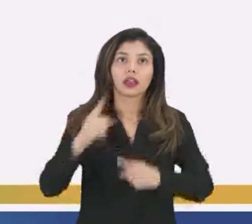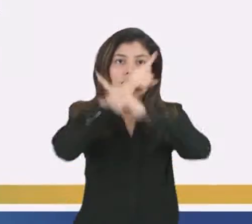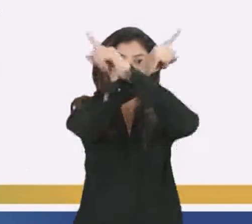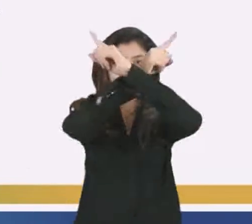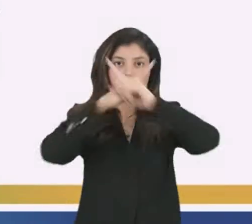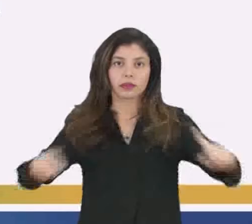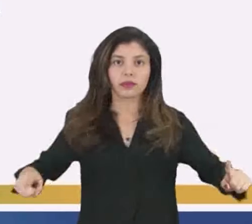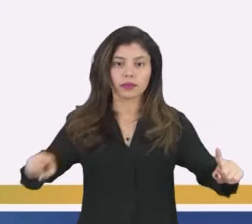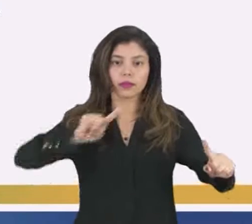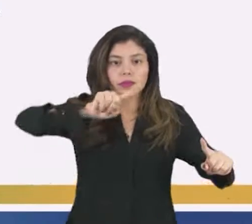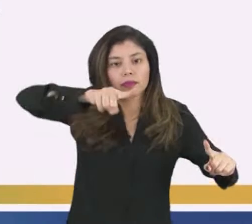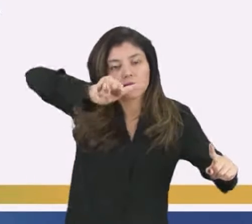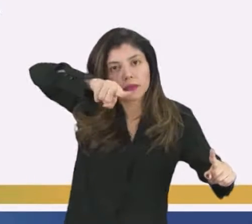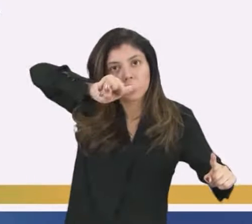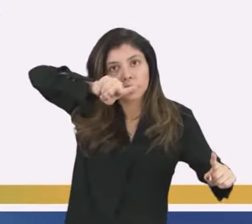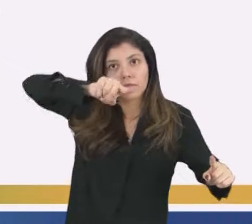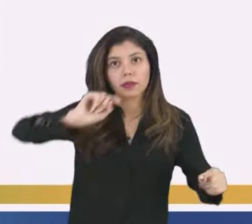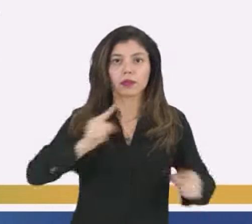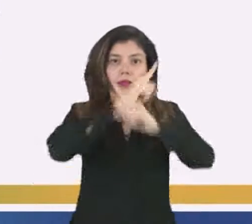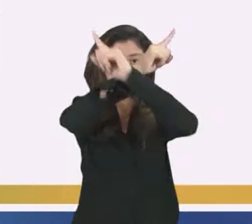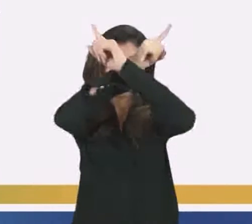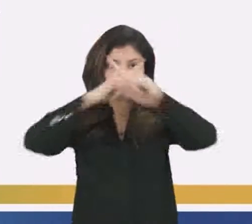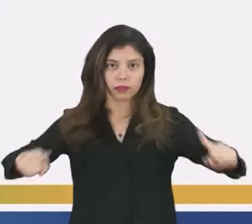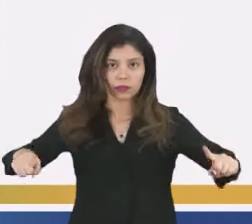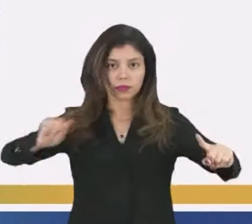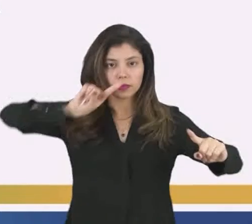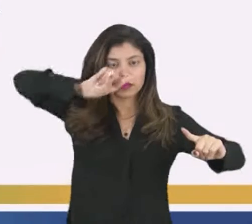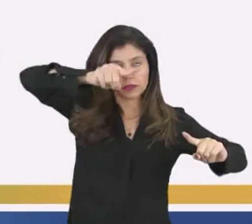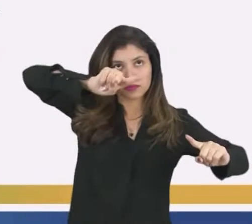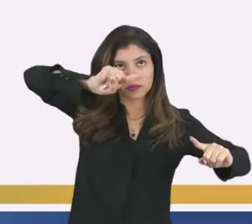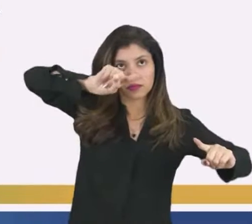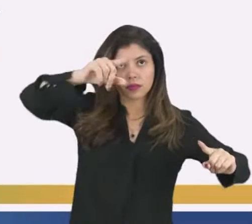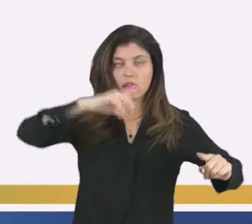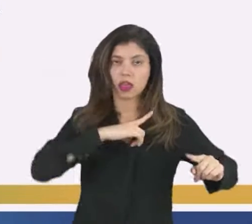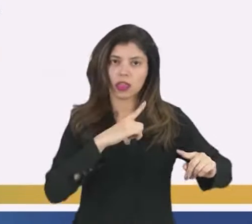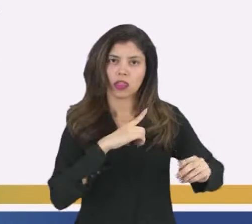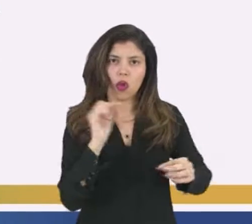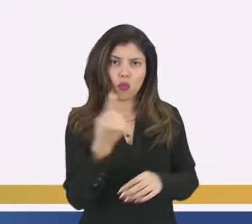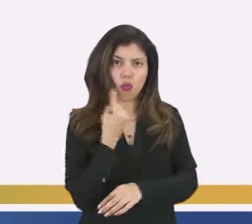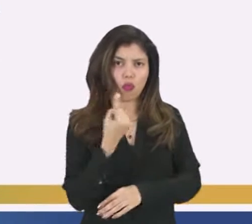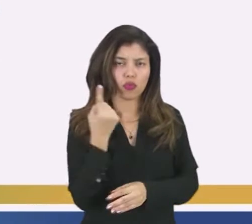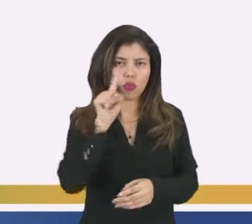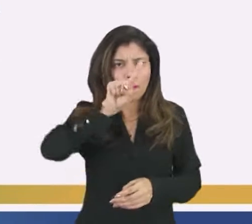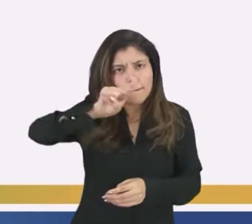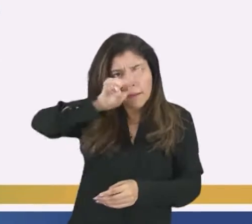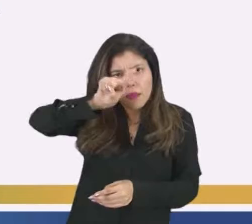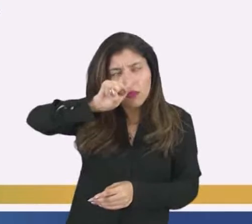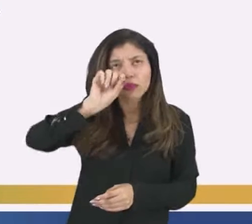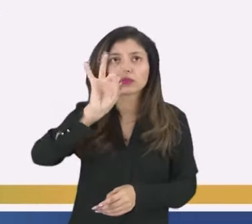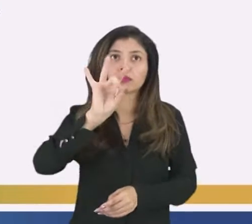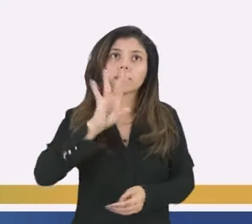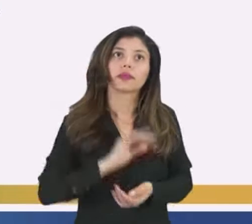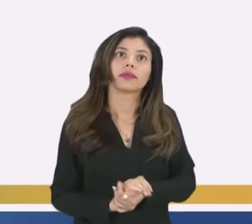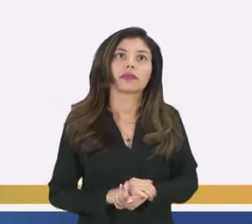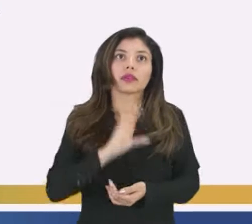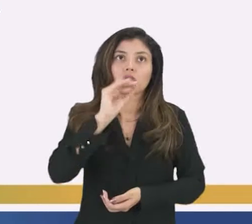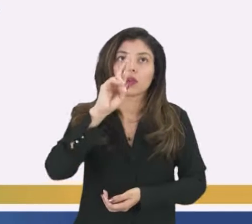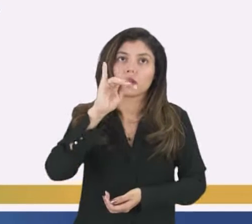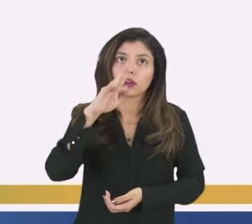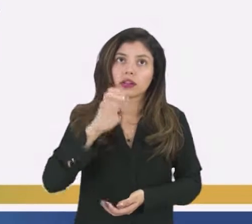possuem um ponto em comum. Então, quando elas se cruzam, elas concorrem em um único ponto. Por isso que a gente pode dizer que elas são o